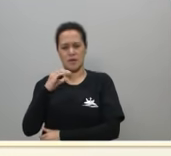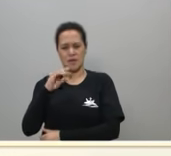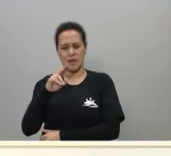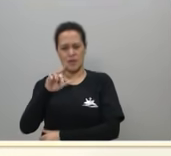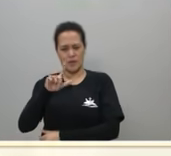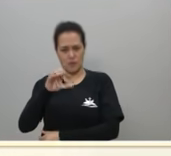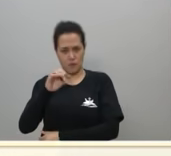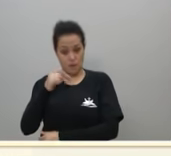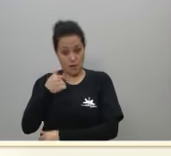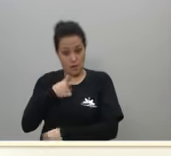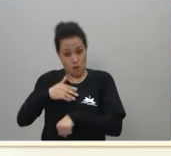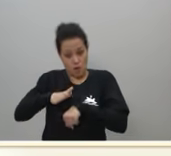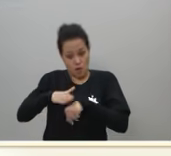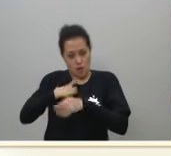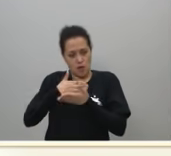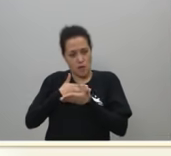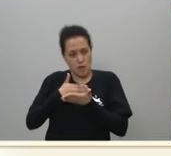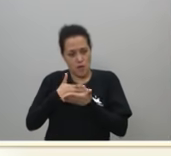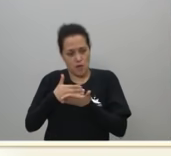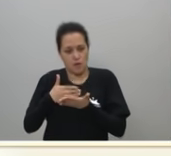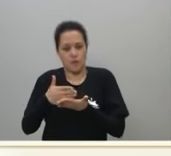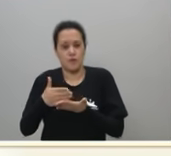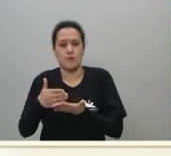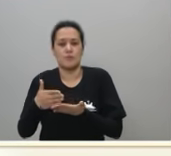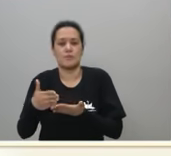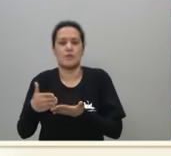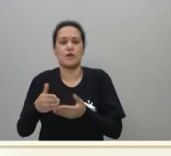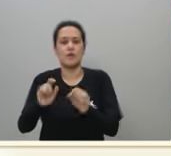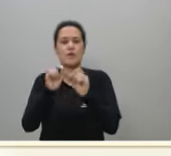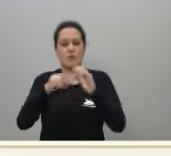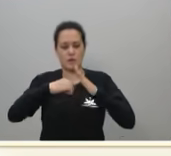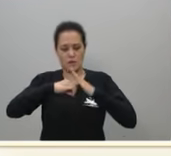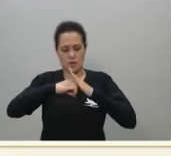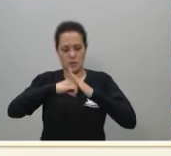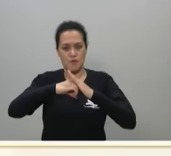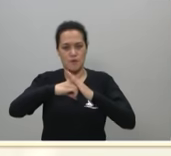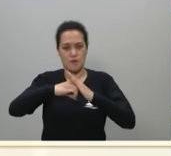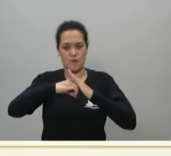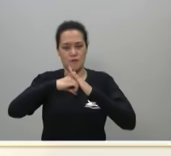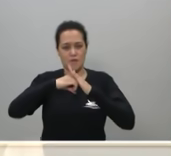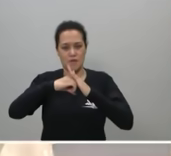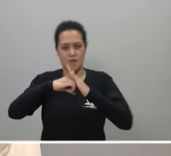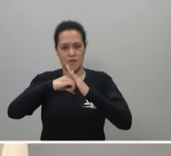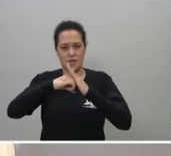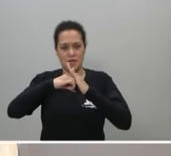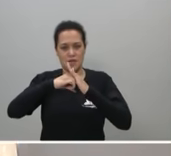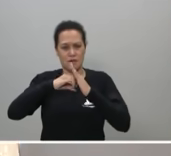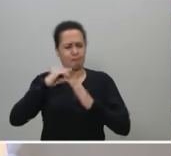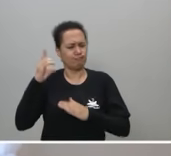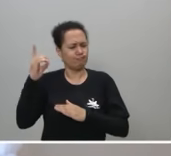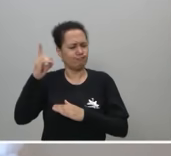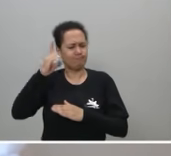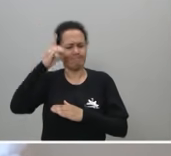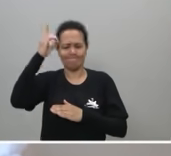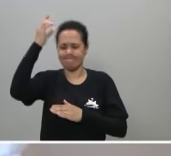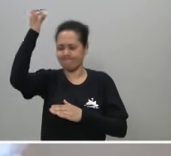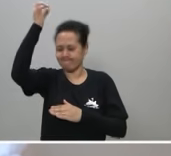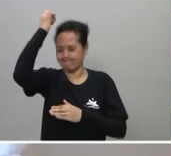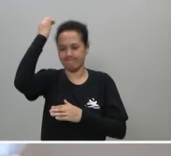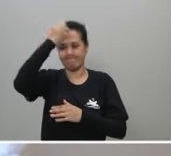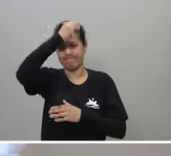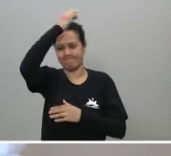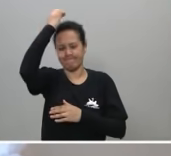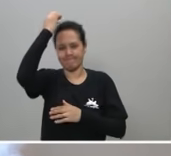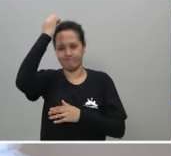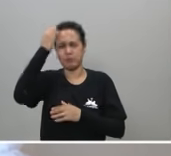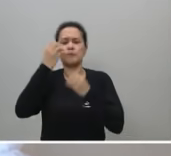essa novena do Divino Espírito Santo. É uma graça poder estar celebrando